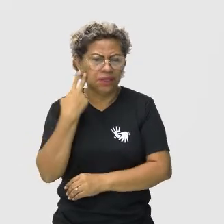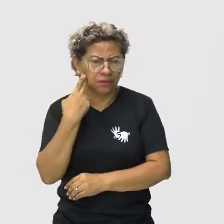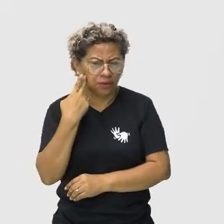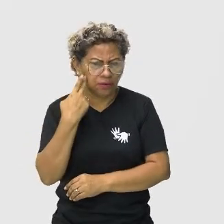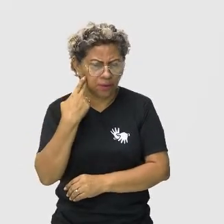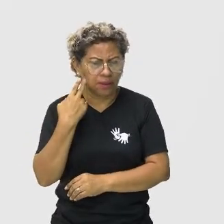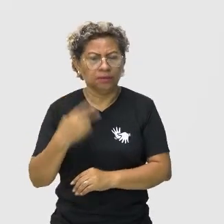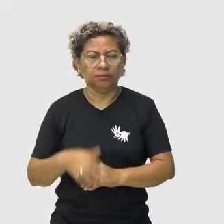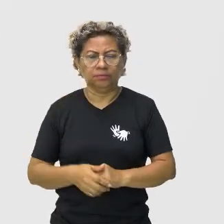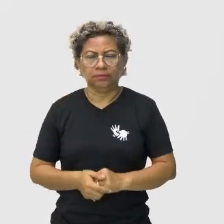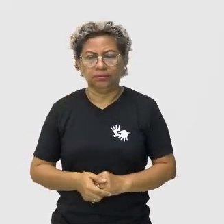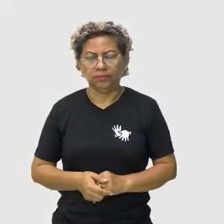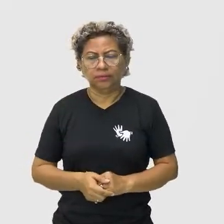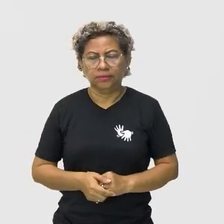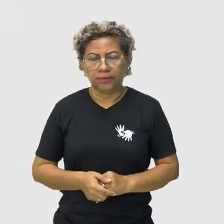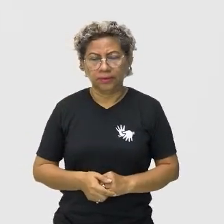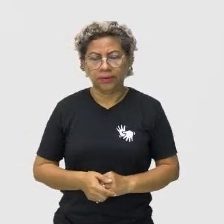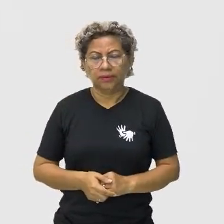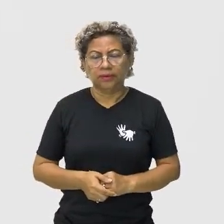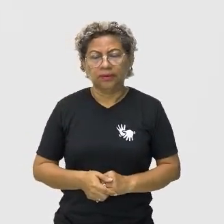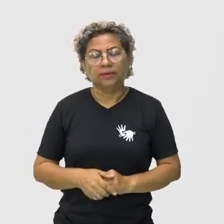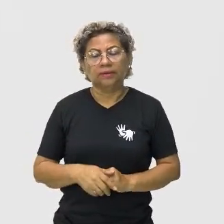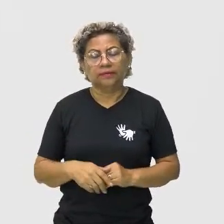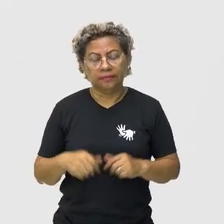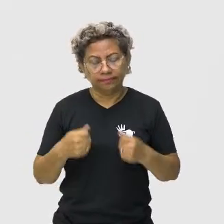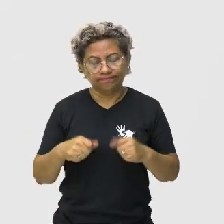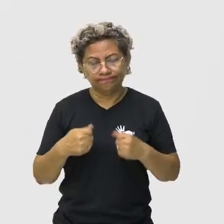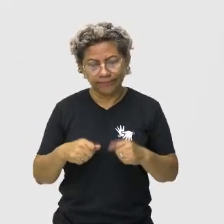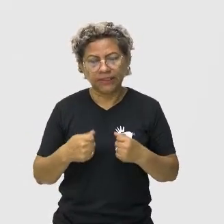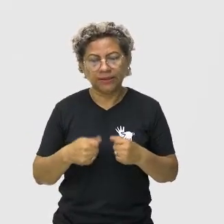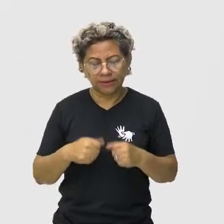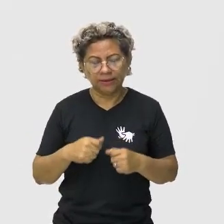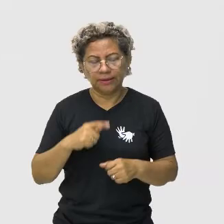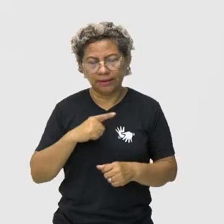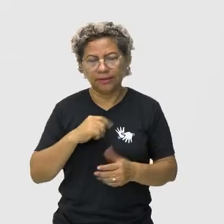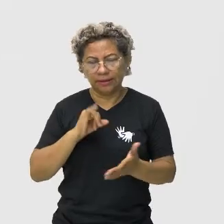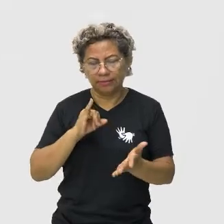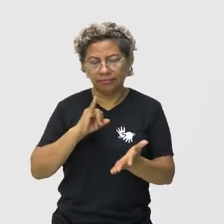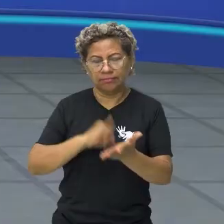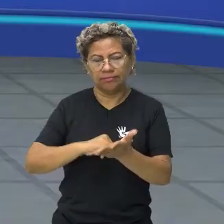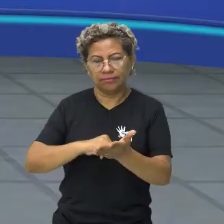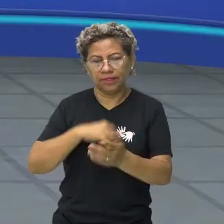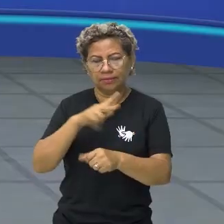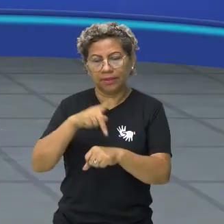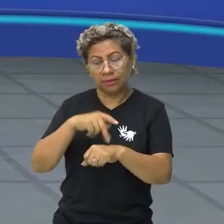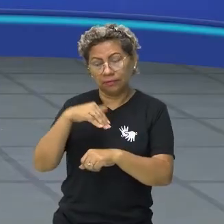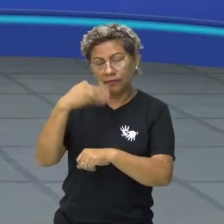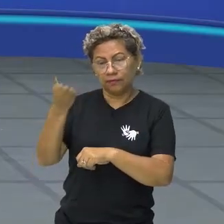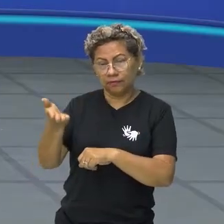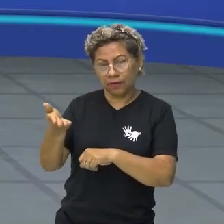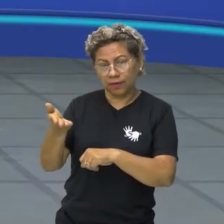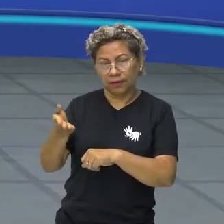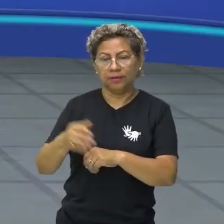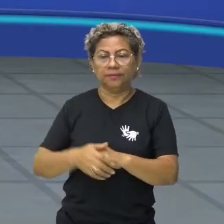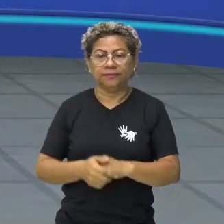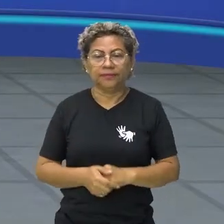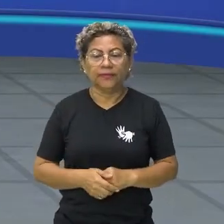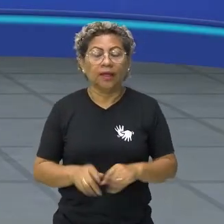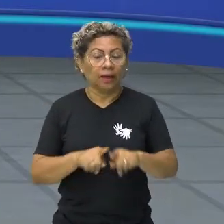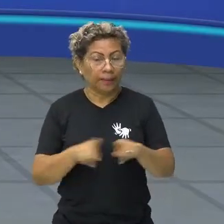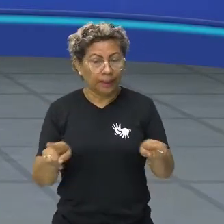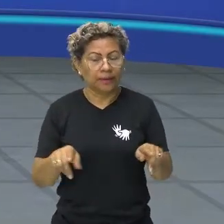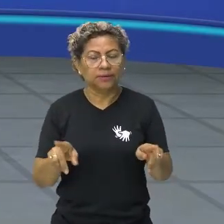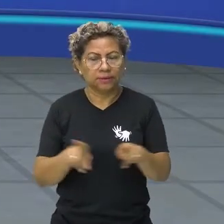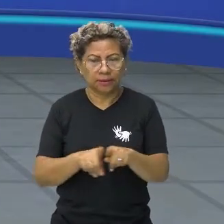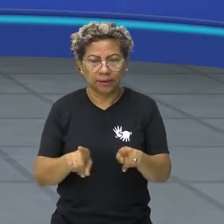vai ser aplicada aí aos países de fora da união aduaneira. Mas, além da união